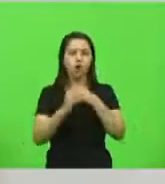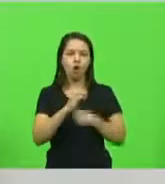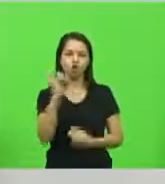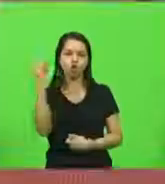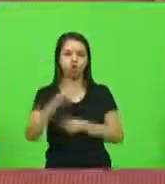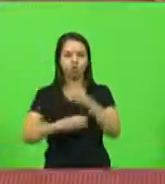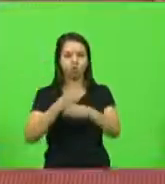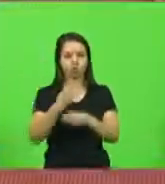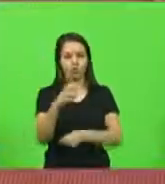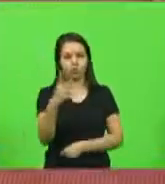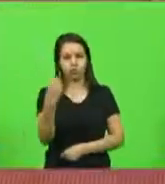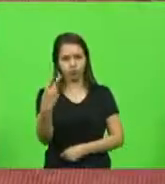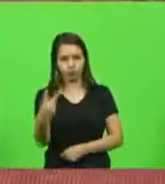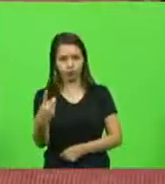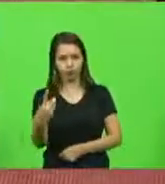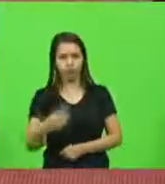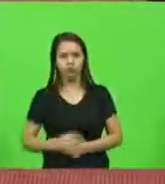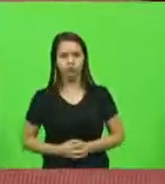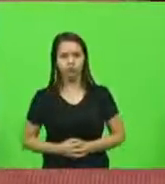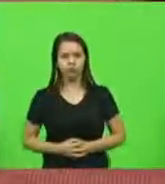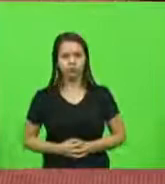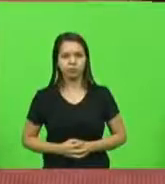Obrigado.